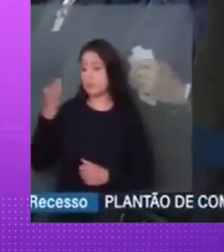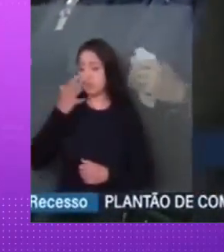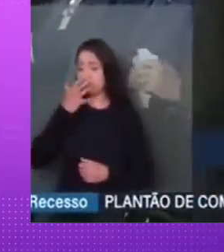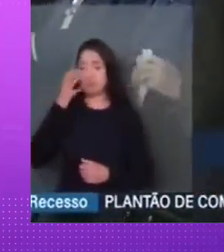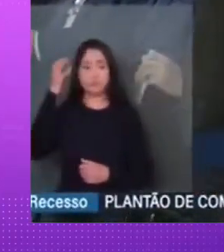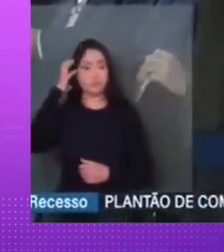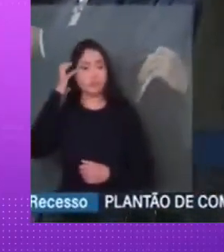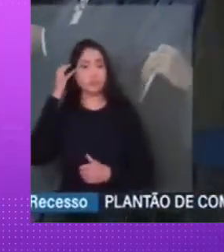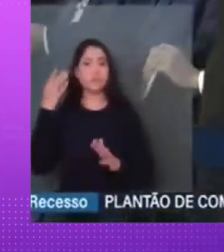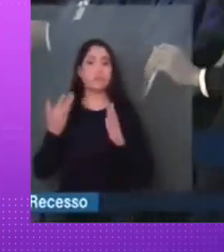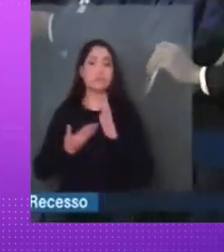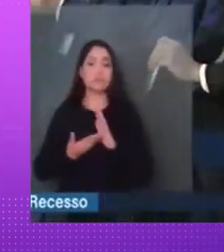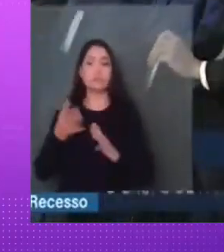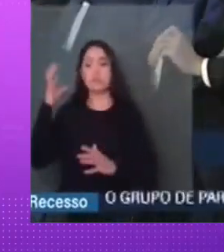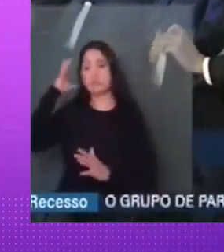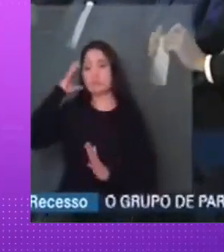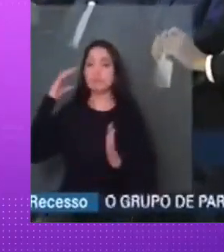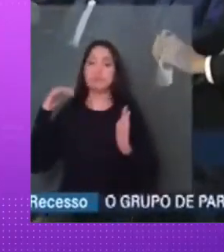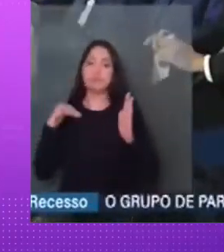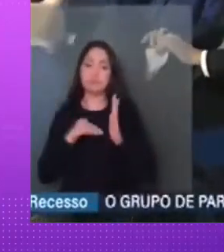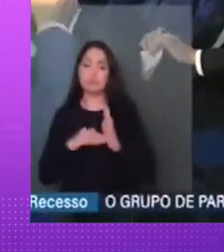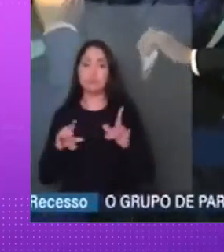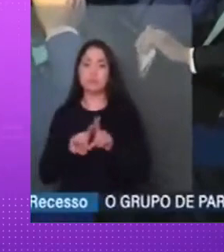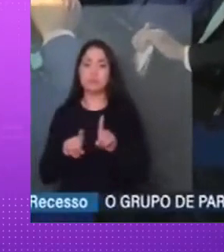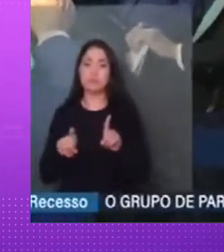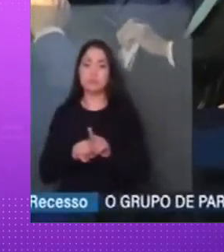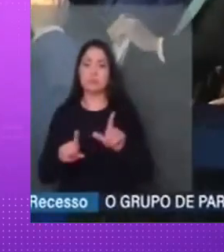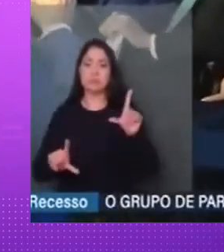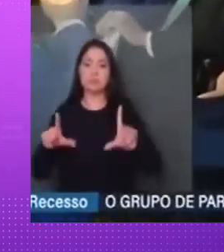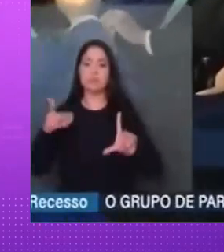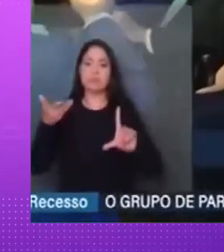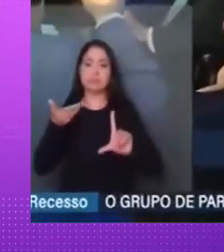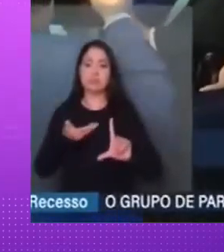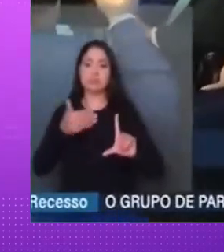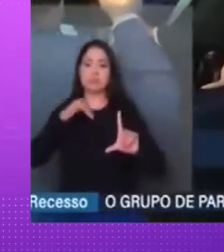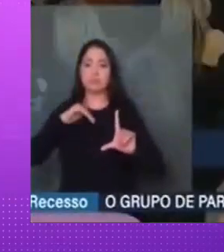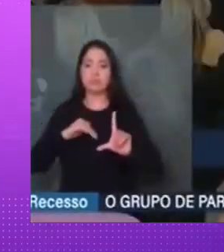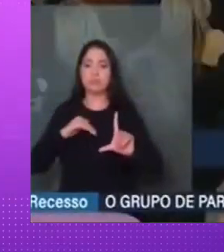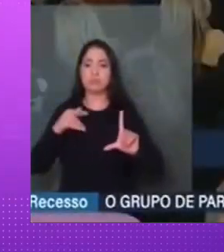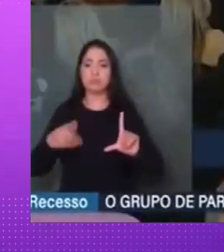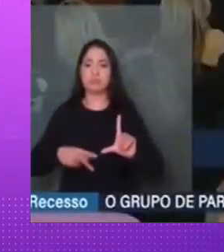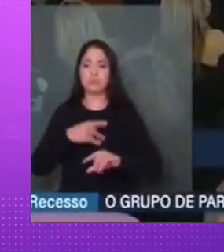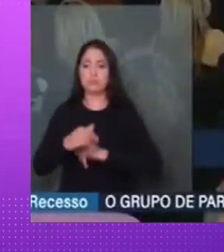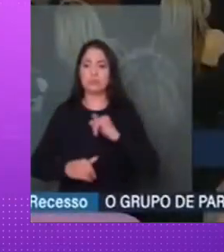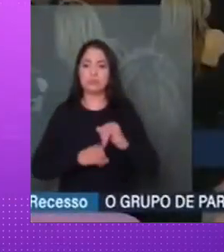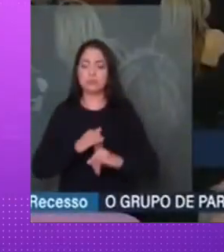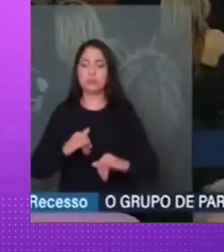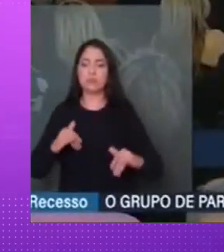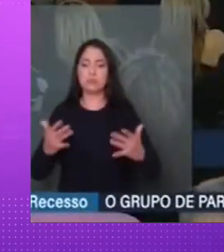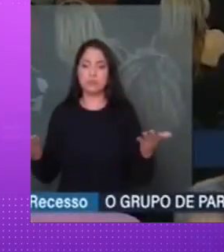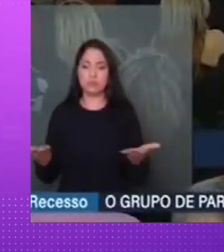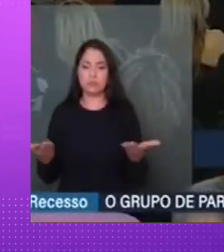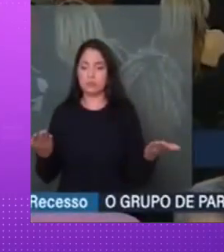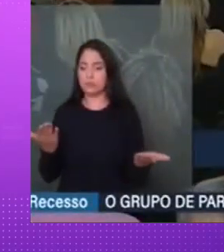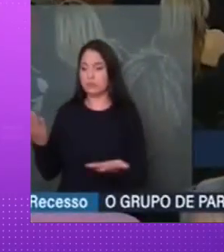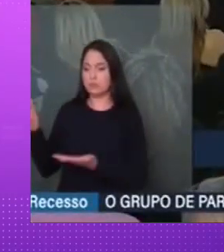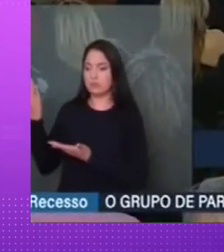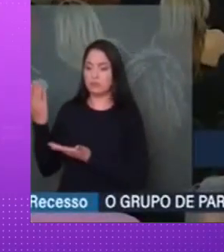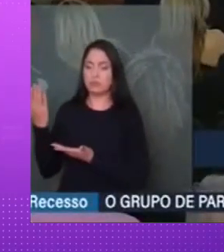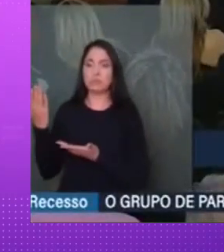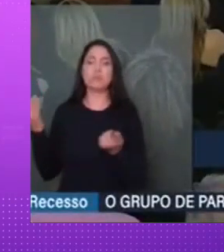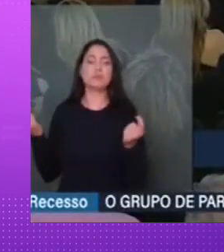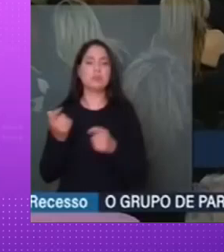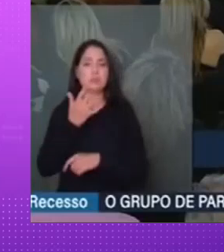nossa audiência, você que está no rádio, que também pode nos acompanhar lá na internet. É só procurar o nosso canal no YouTube, que é o canal Jovem Pan Grupo